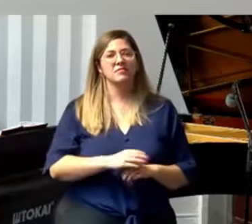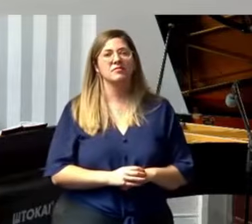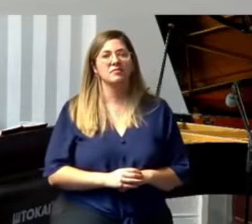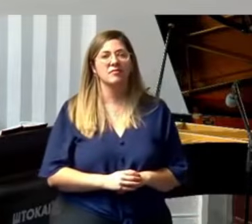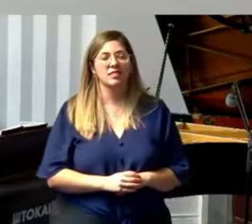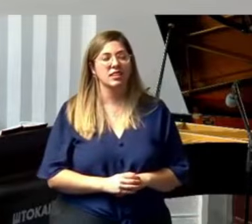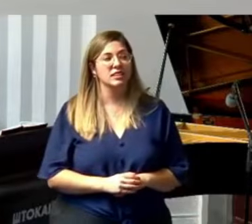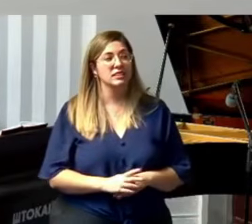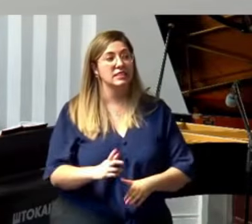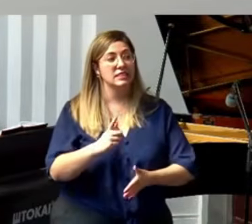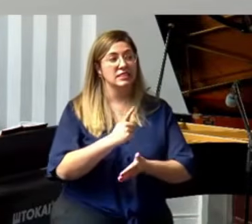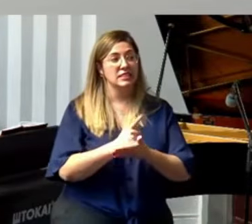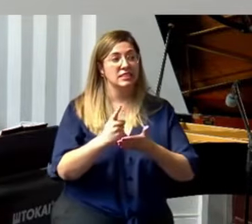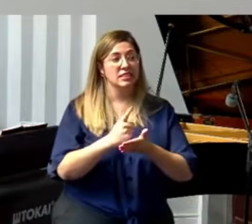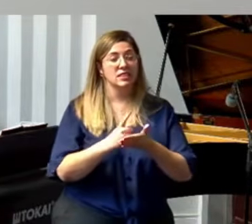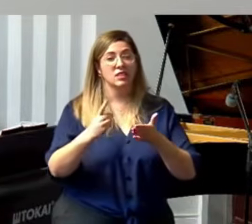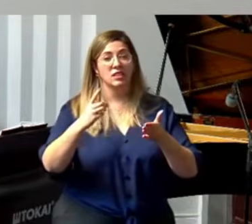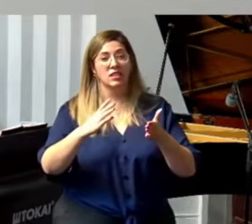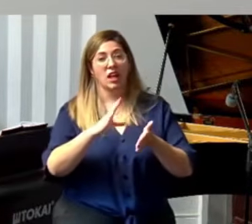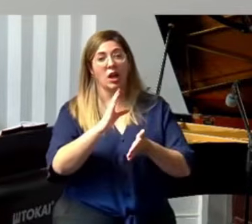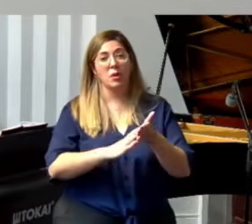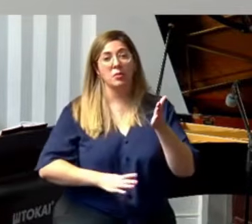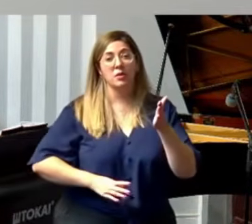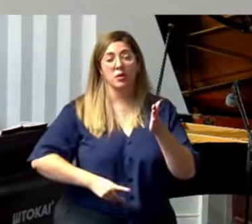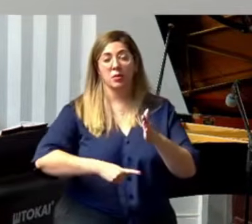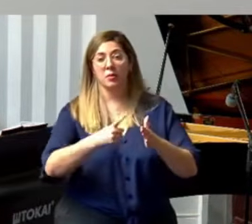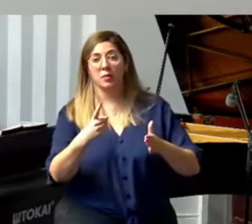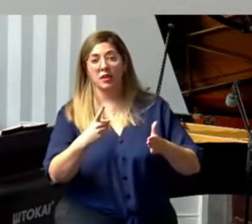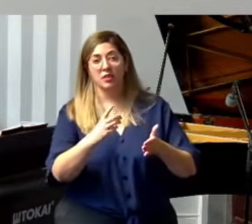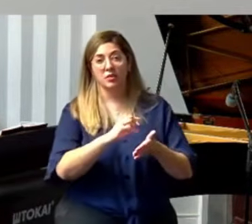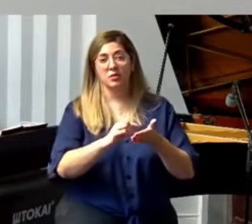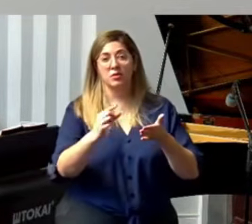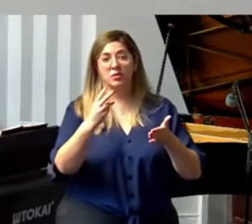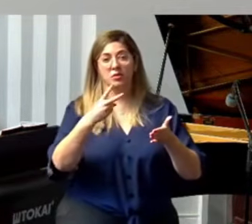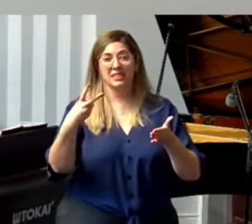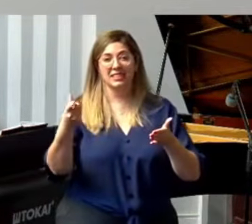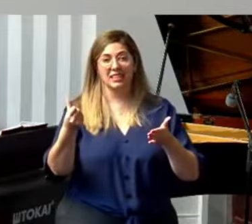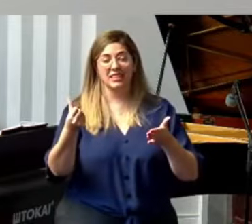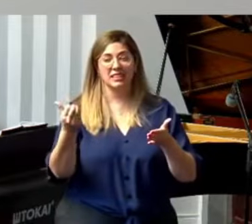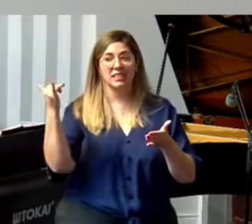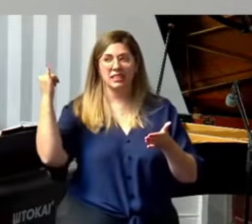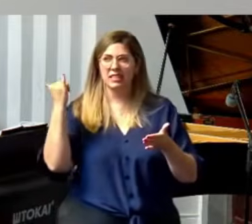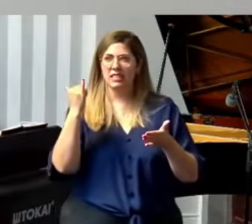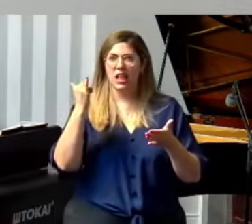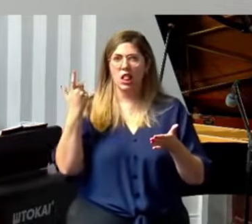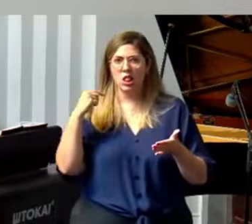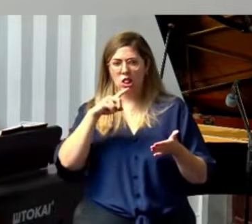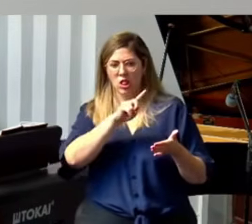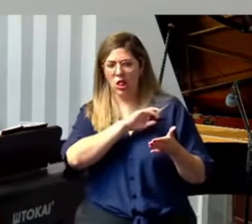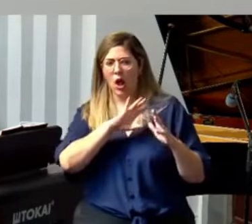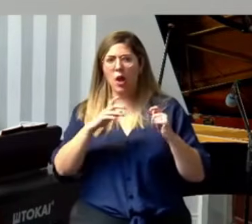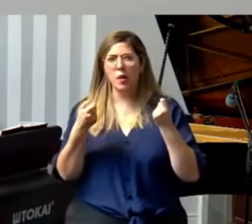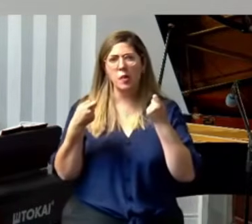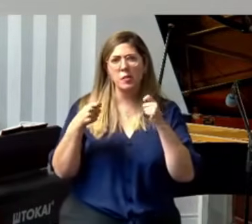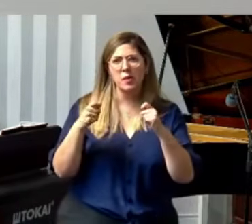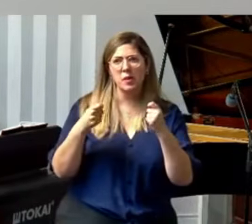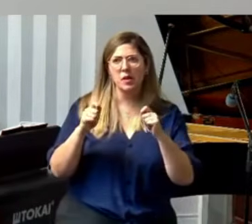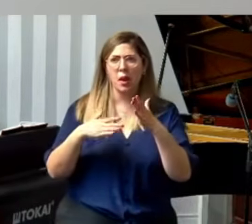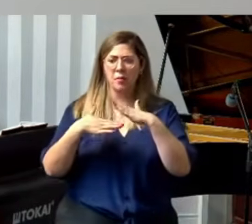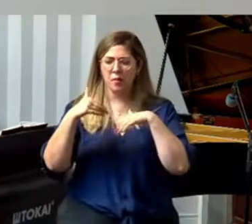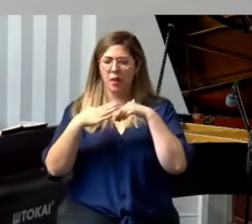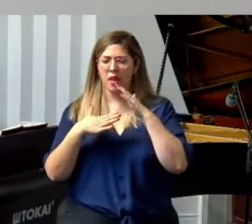o homem à nossa imagem, conforme a nossa semelhança. E então diz na sequência: tenha ele